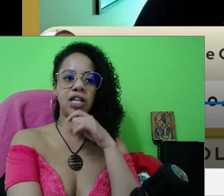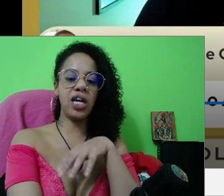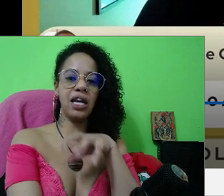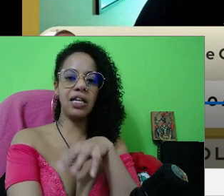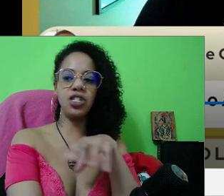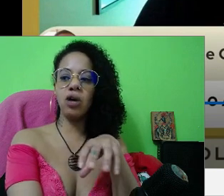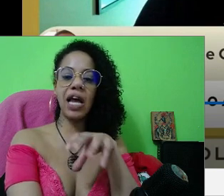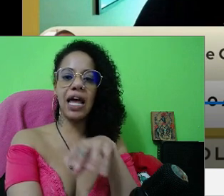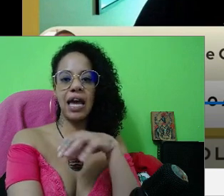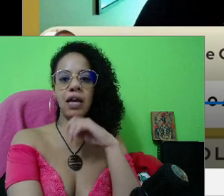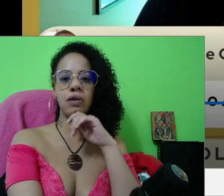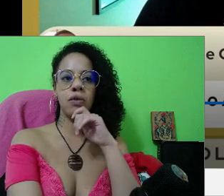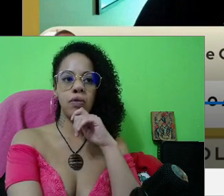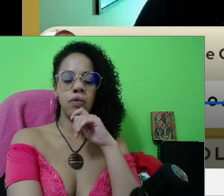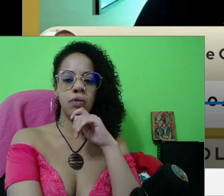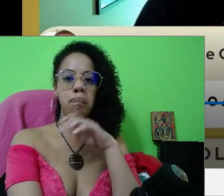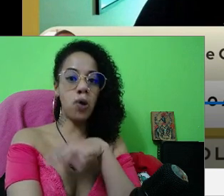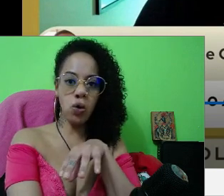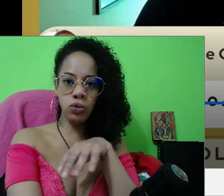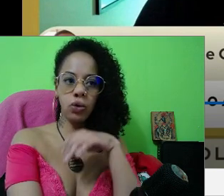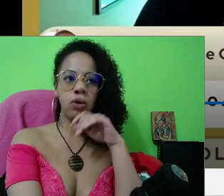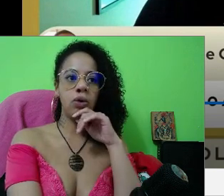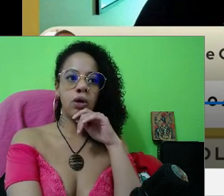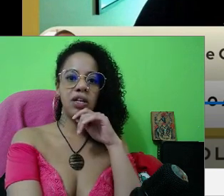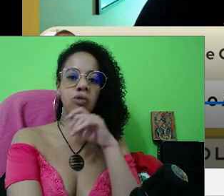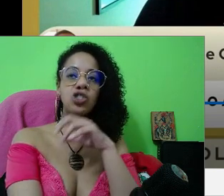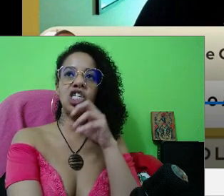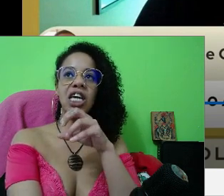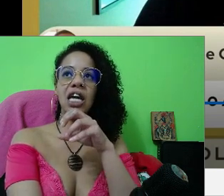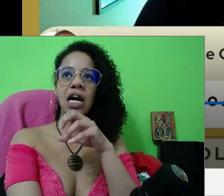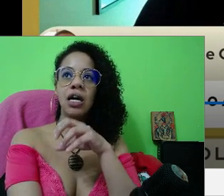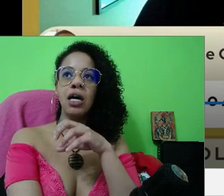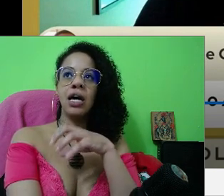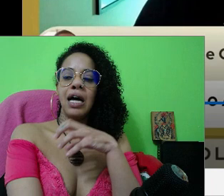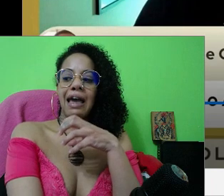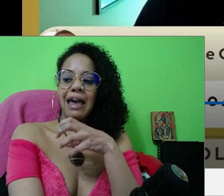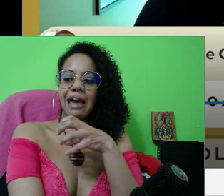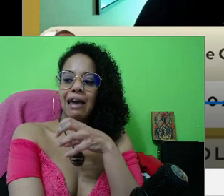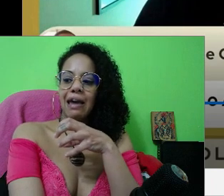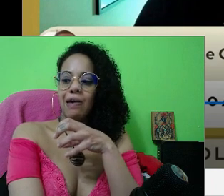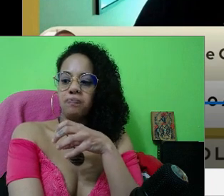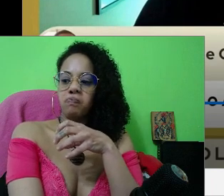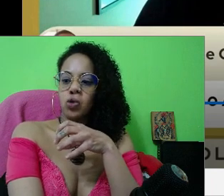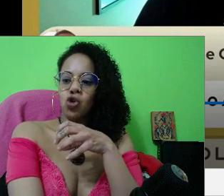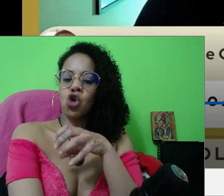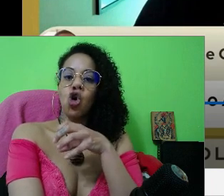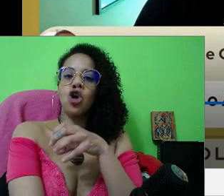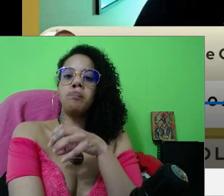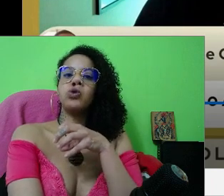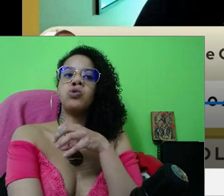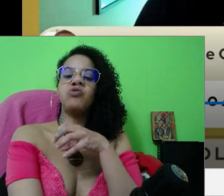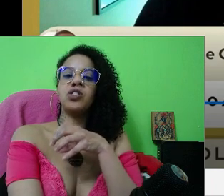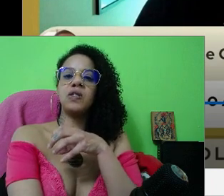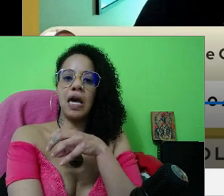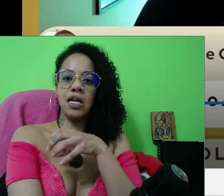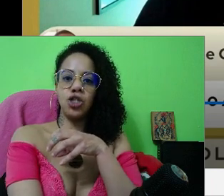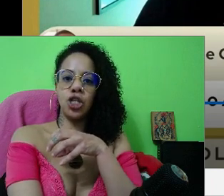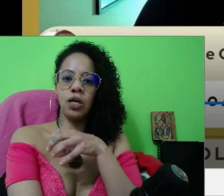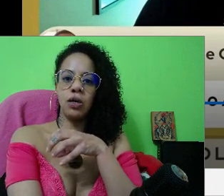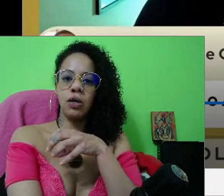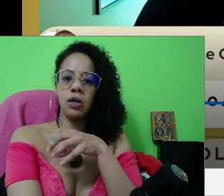a realidade a realidade é o que ela é ponto não tinha corpo